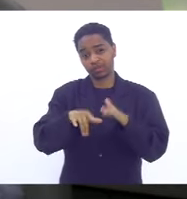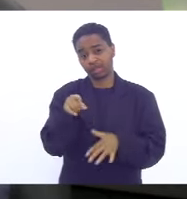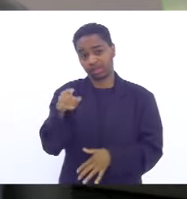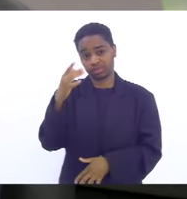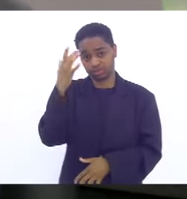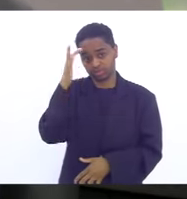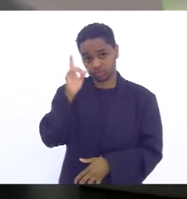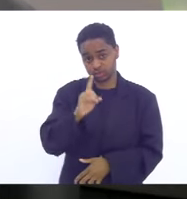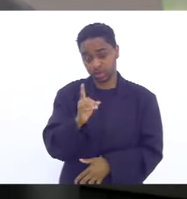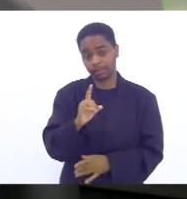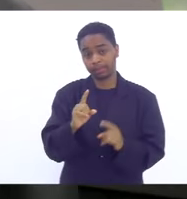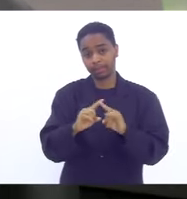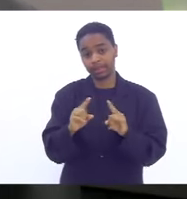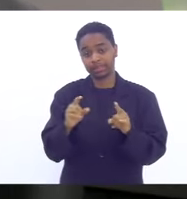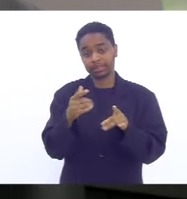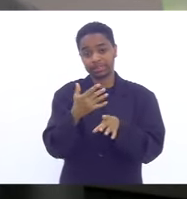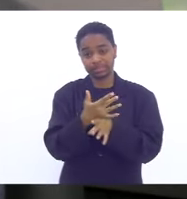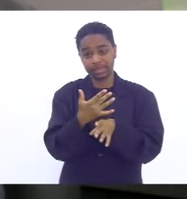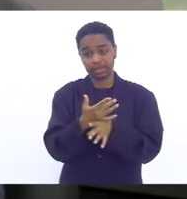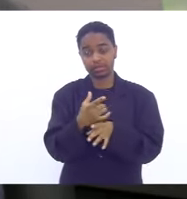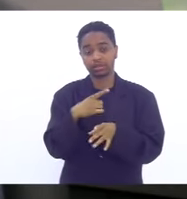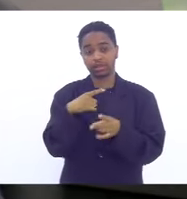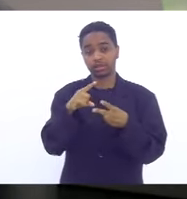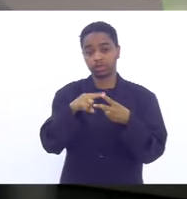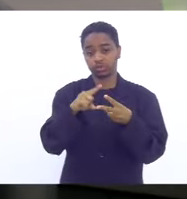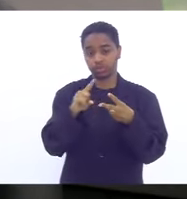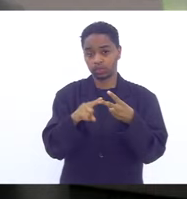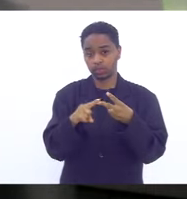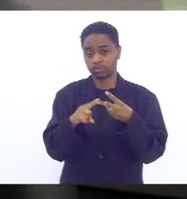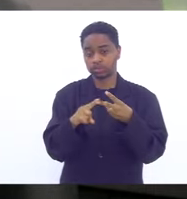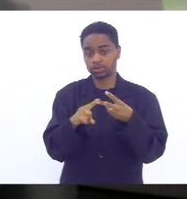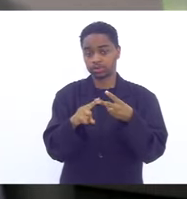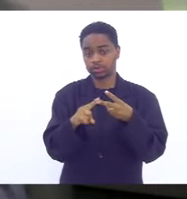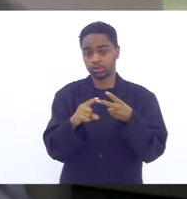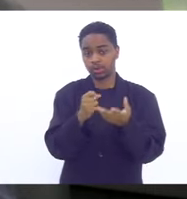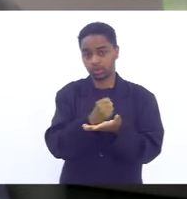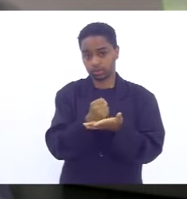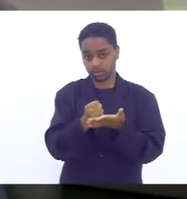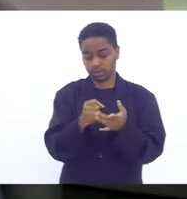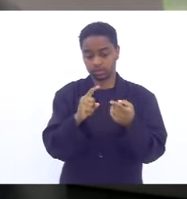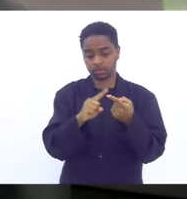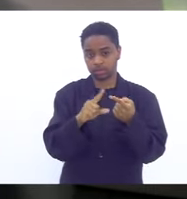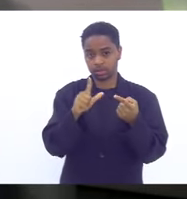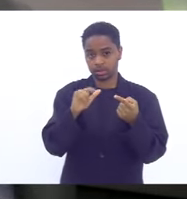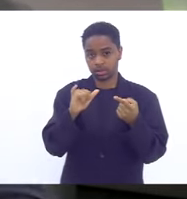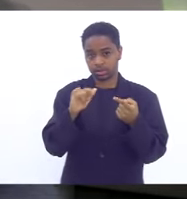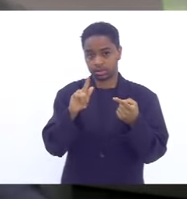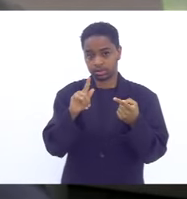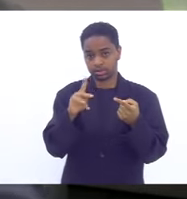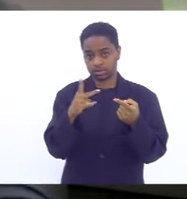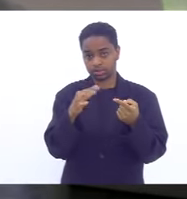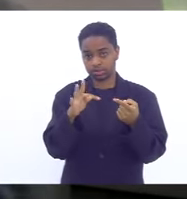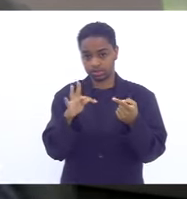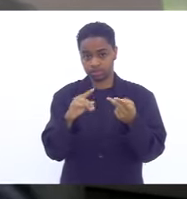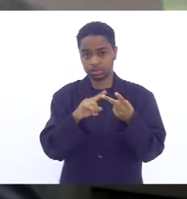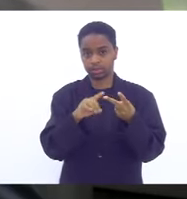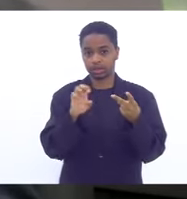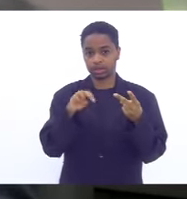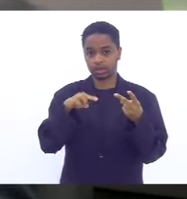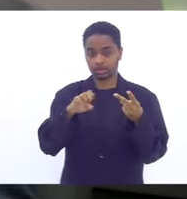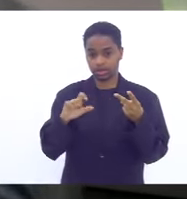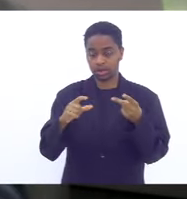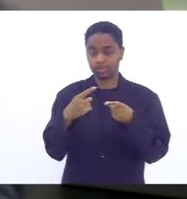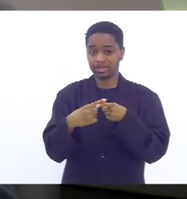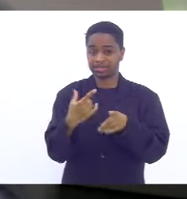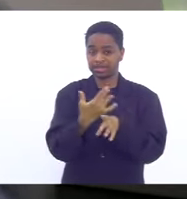conhecimento, Paraíba do Sul tem as duas concessões, tanto da Light quanto da Enel. O município é um município muito extenso. Estou